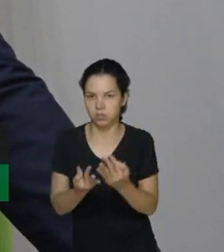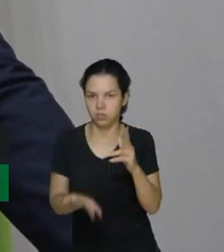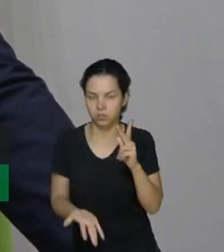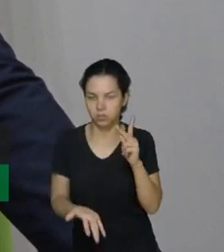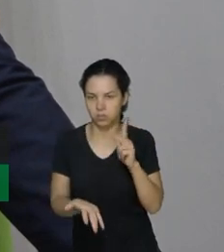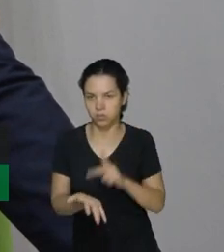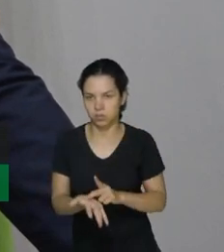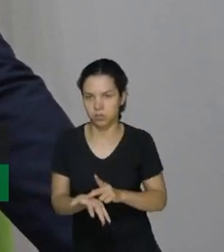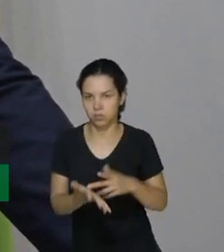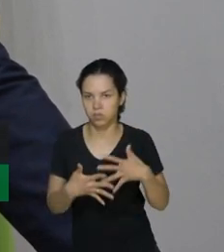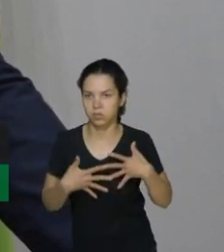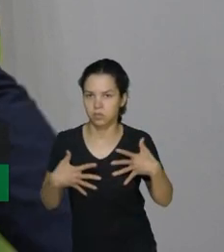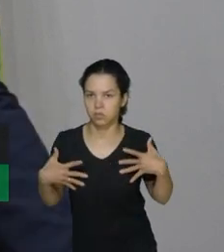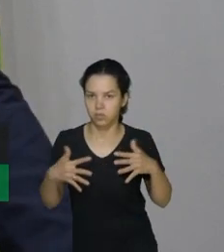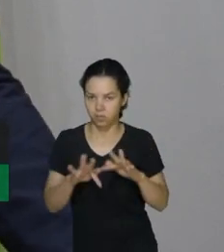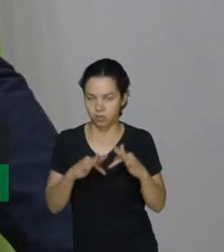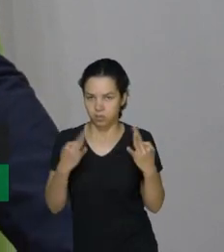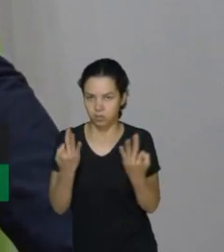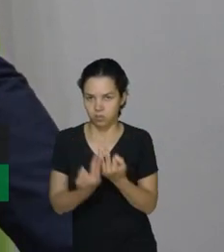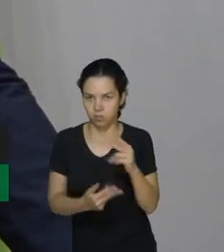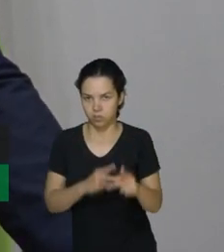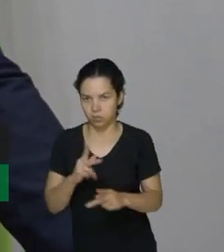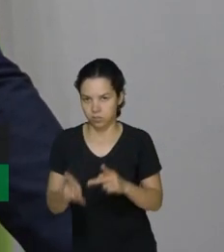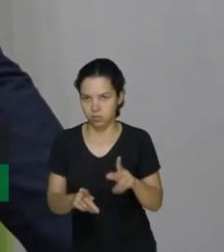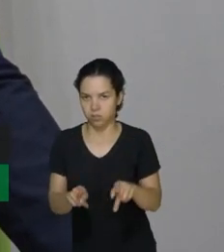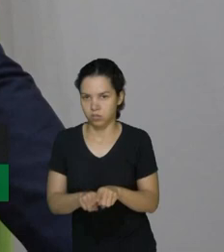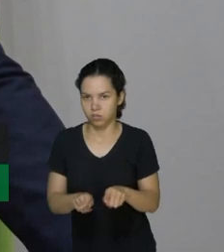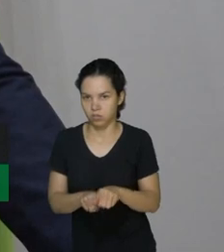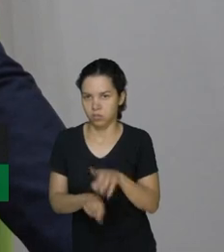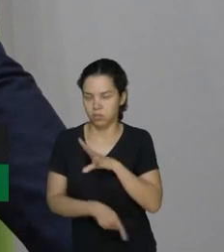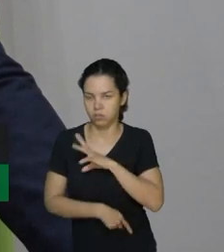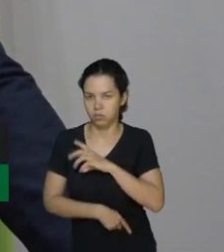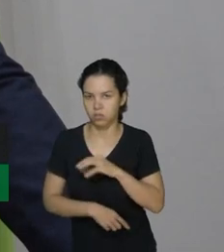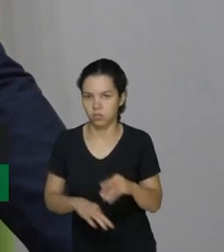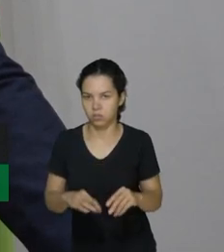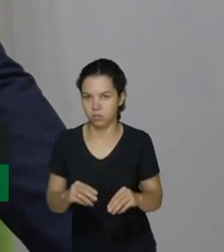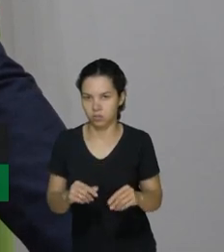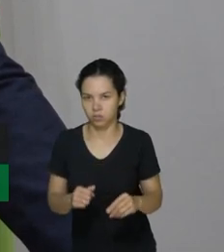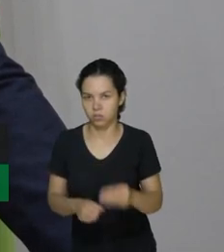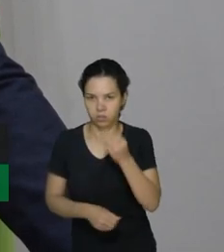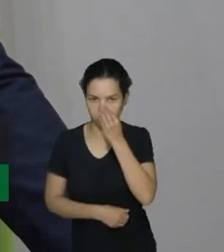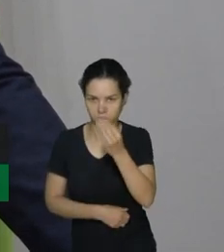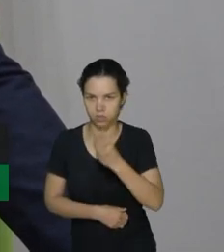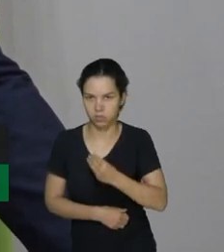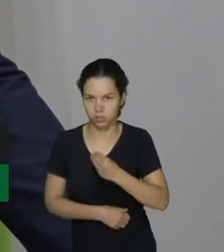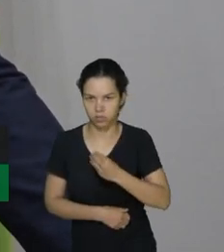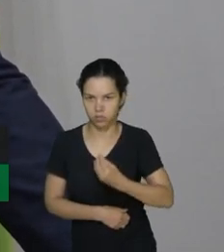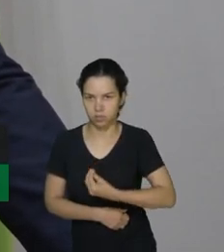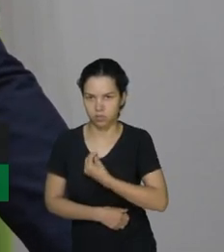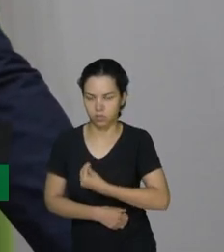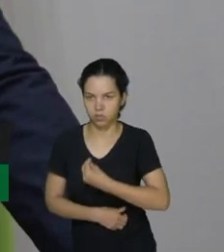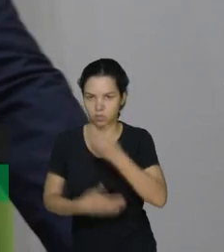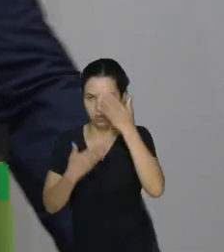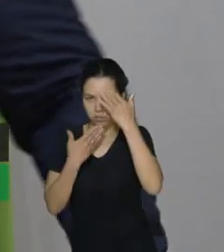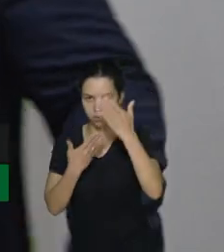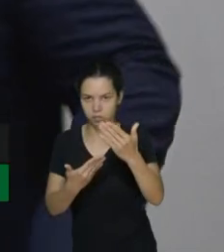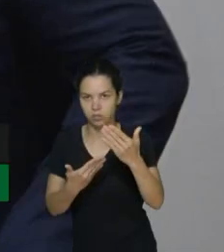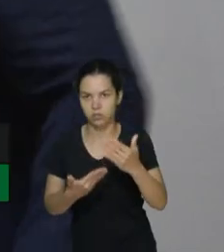dos brasileiros e que ame essa terra a ponto de sacrificar a sua própria vida por ela. Obrigado,